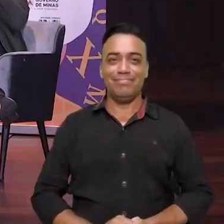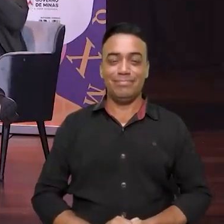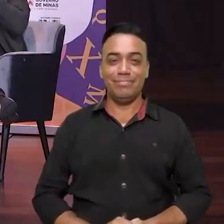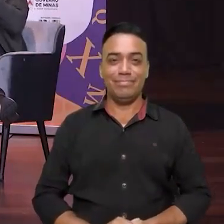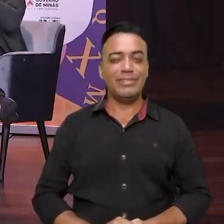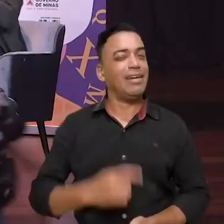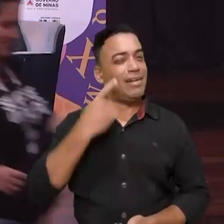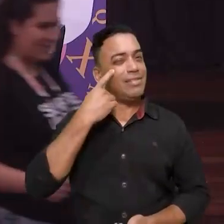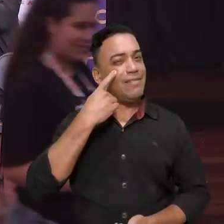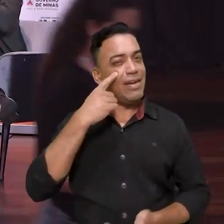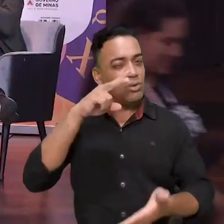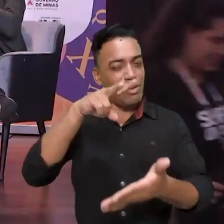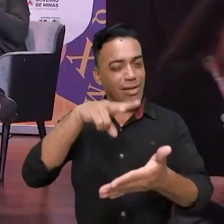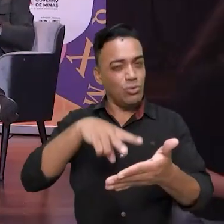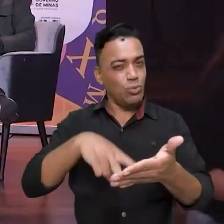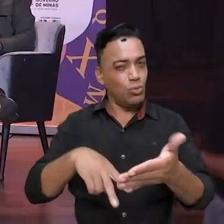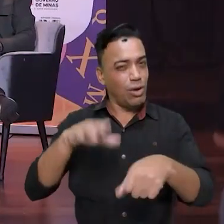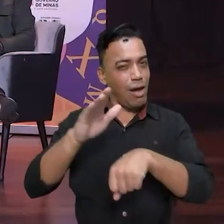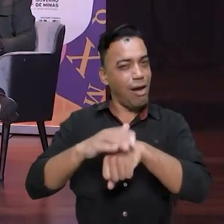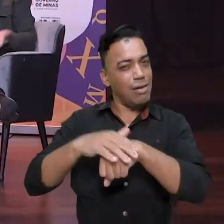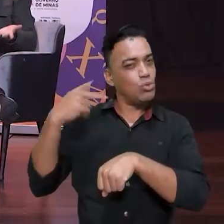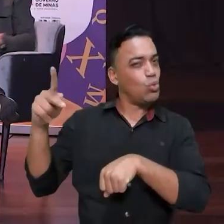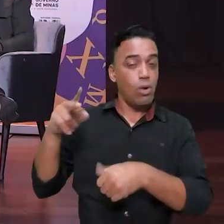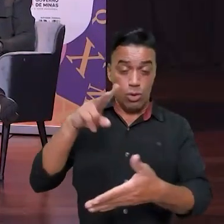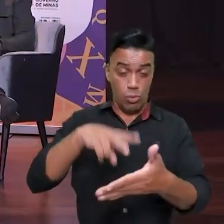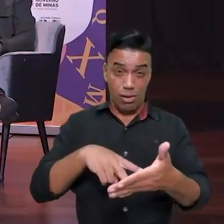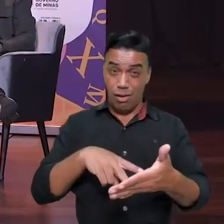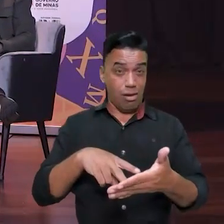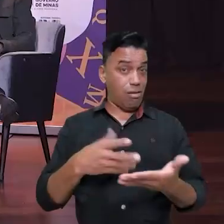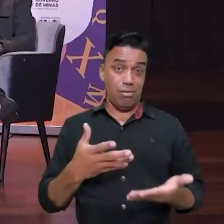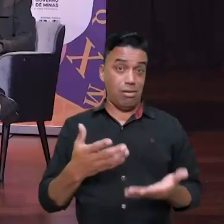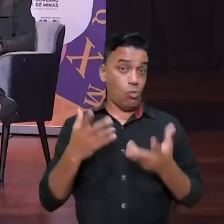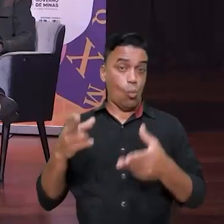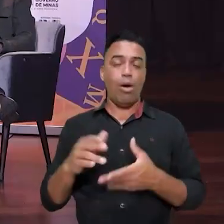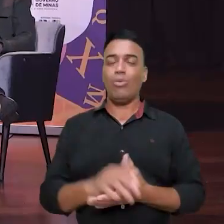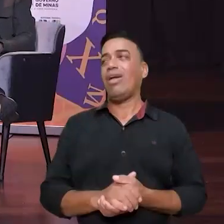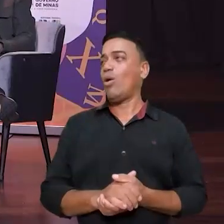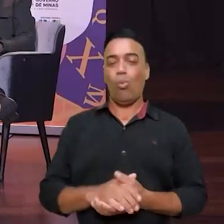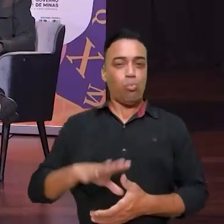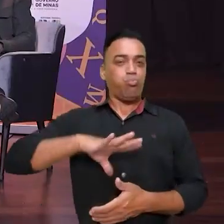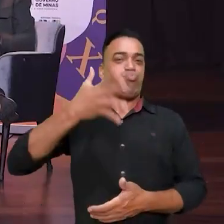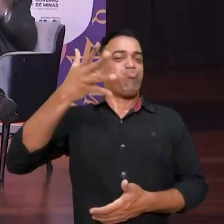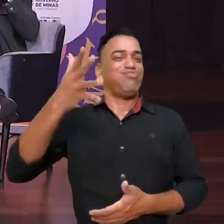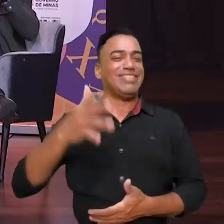Tá vendo como a interpretação tinha que ser sua? Eu não ia ler desse jeito seu texto. Um atrevimento.